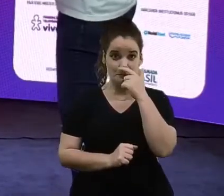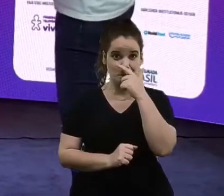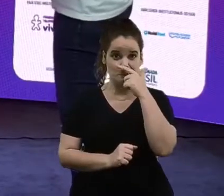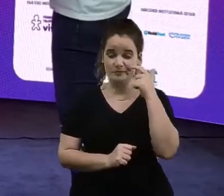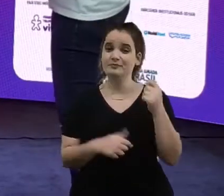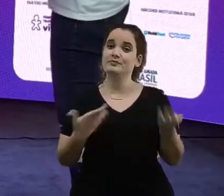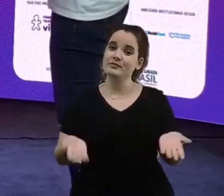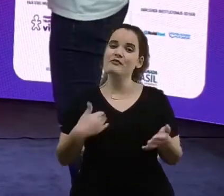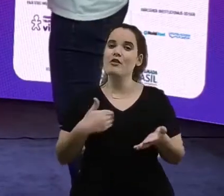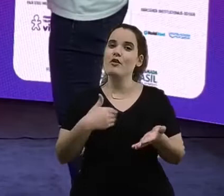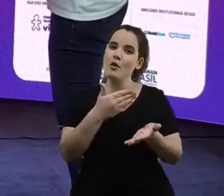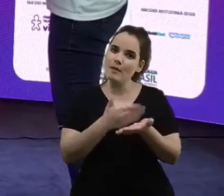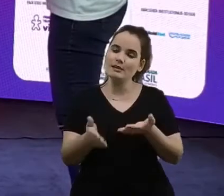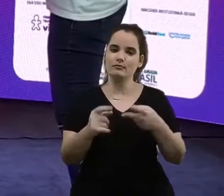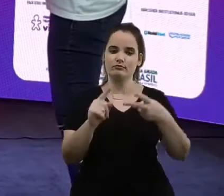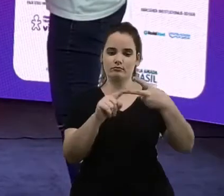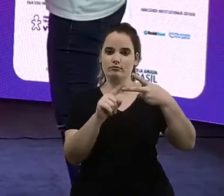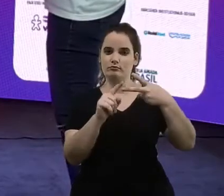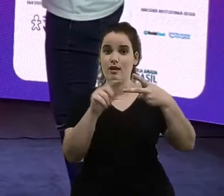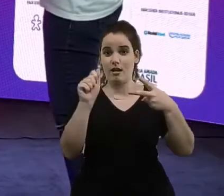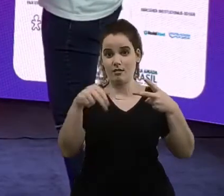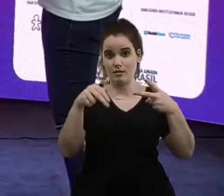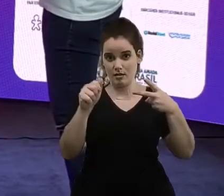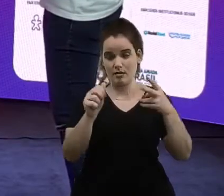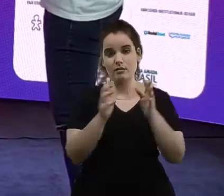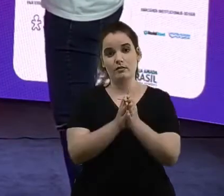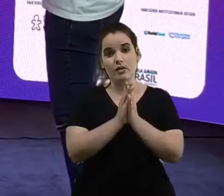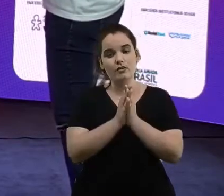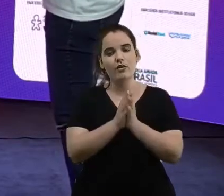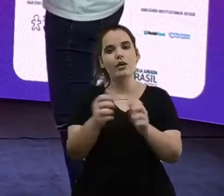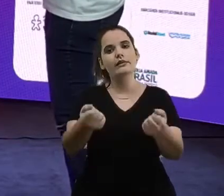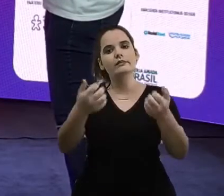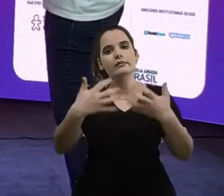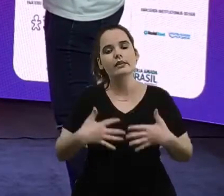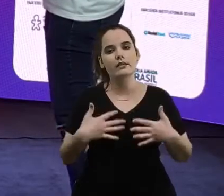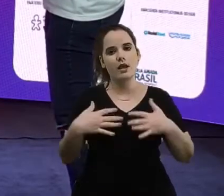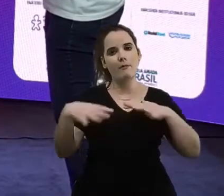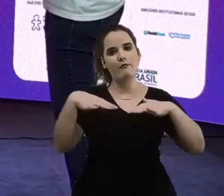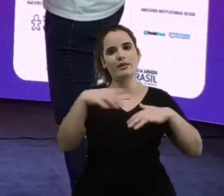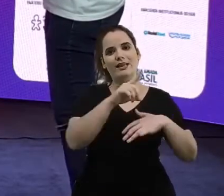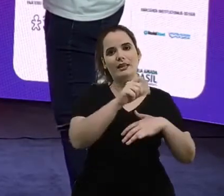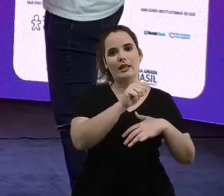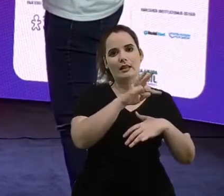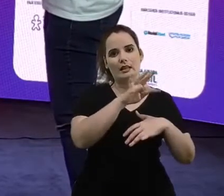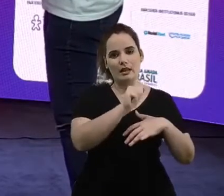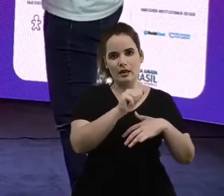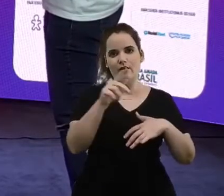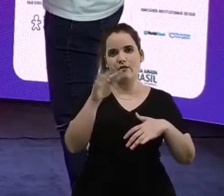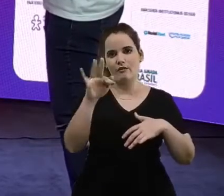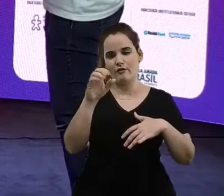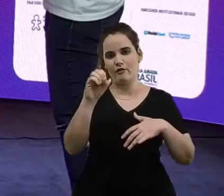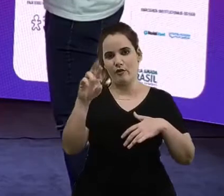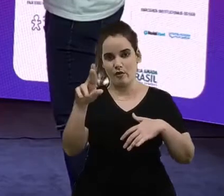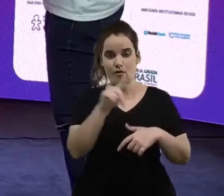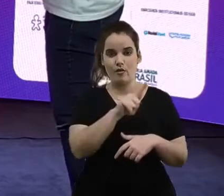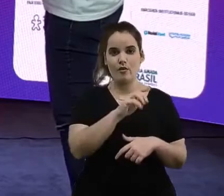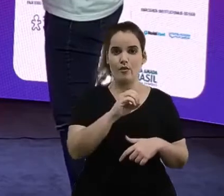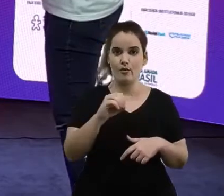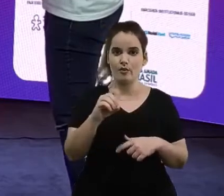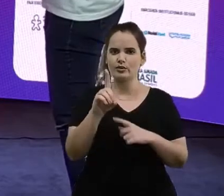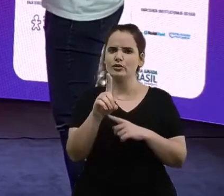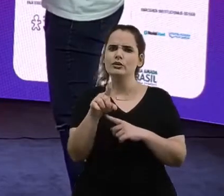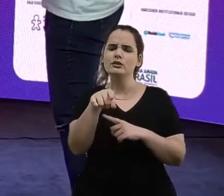a Ana para compartilhar um pouco do movimento de Data for Good no mundo, o que você está acompanhando, o que está